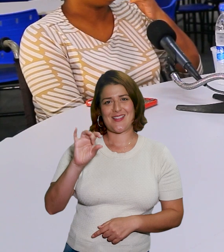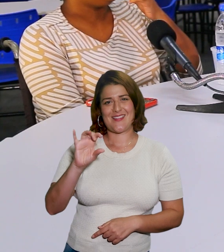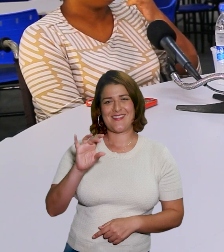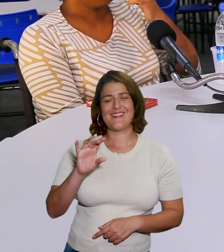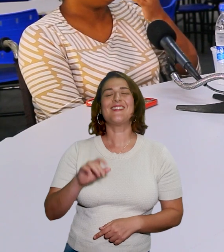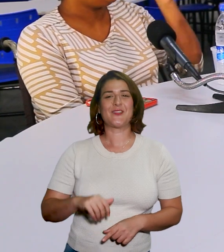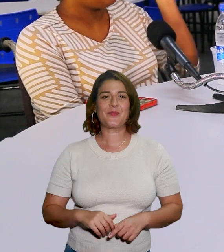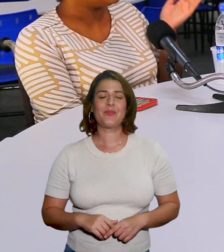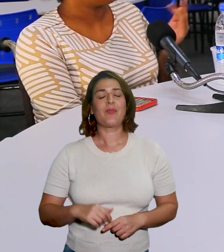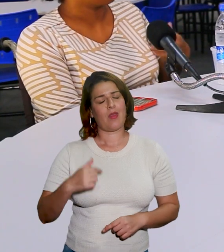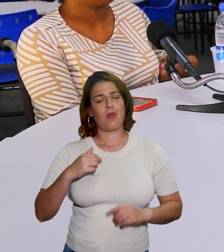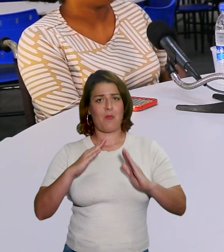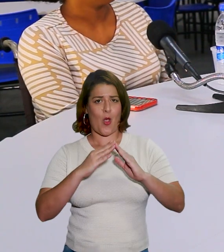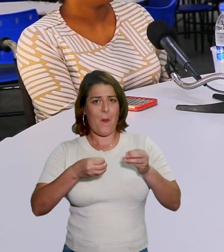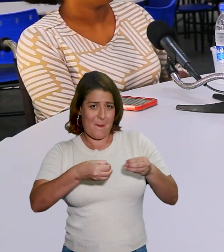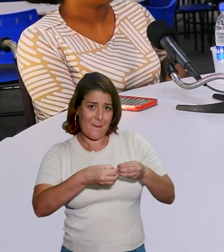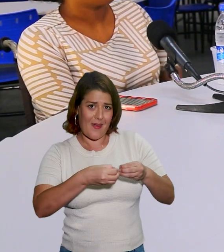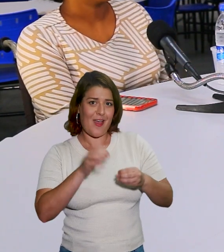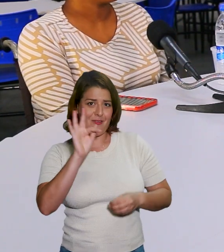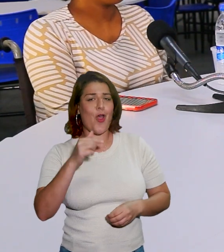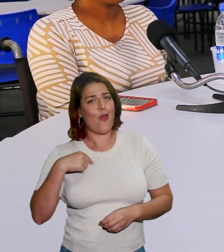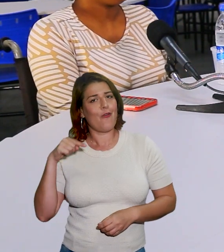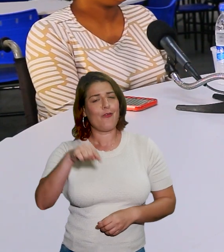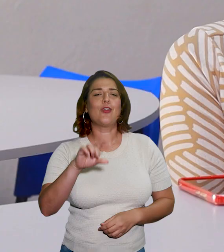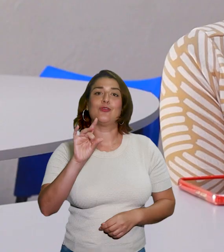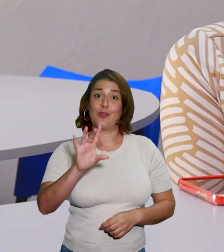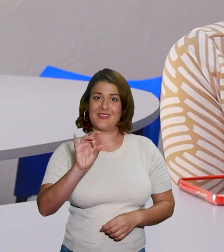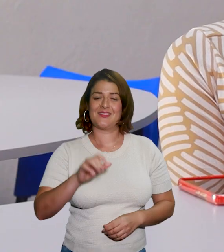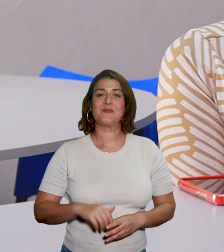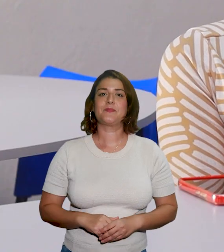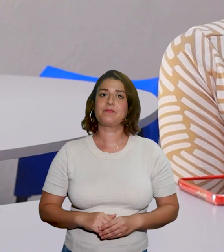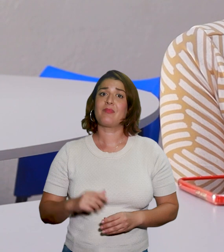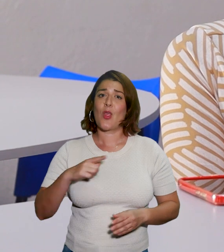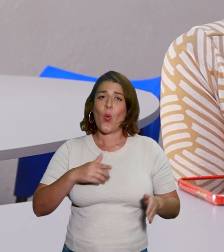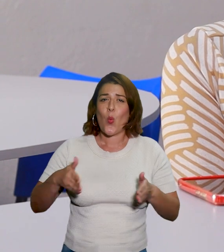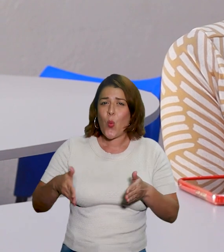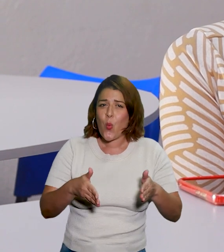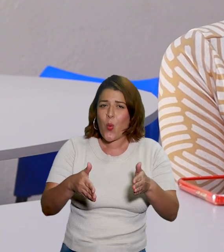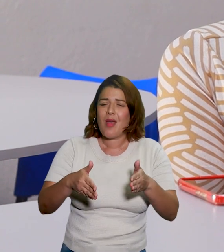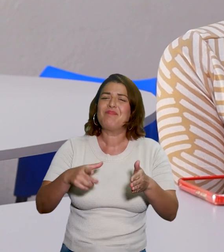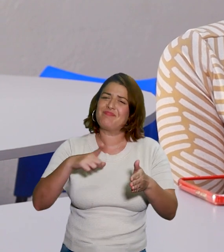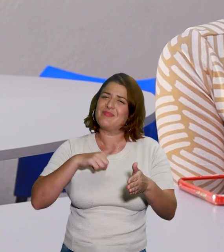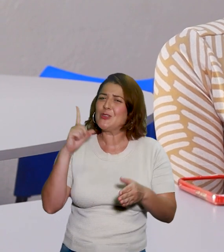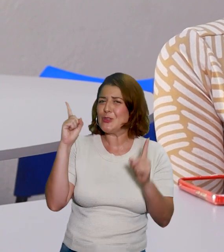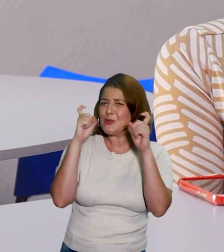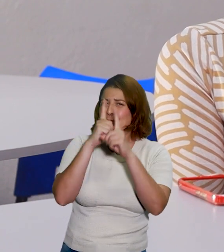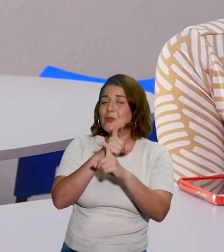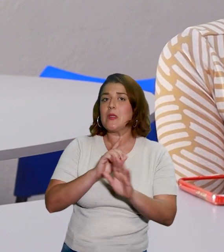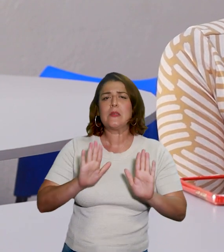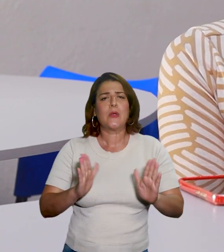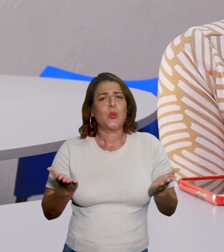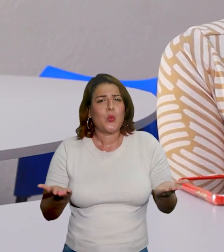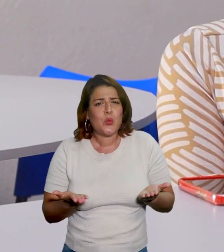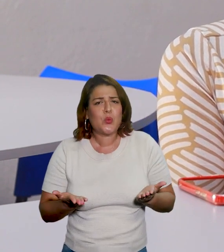que eu moro próximo da faculdade, então eu venho sozinha, aí as ruas, no modo geral, têm uma certa dificuldade, mas hoje em